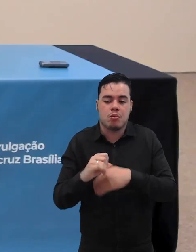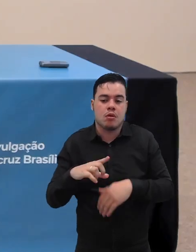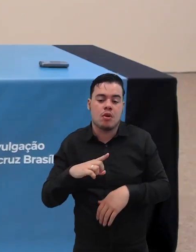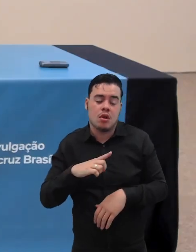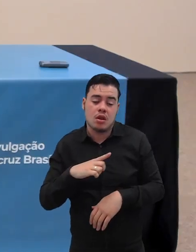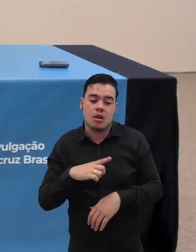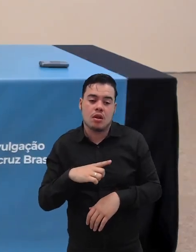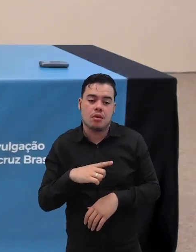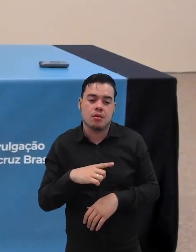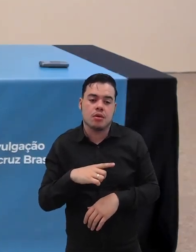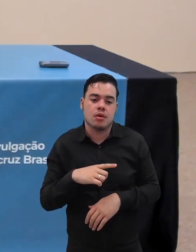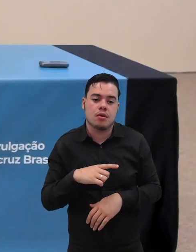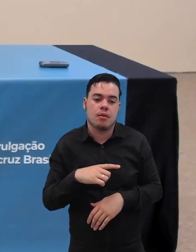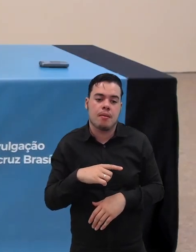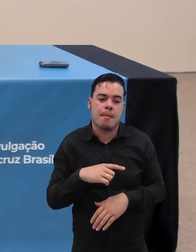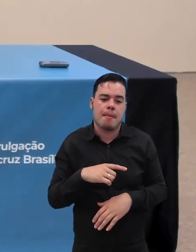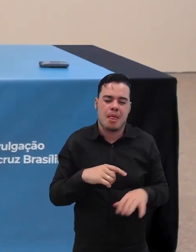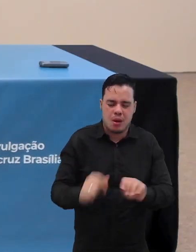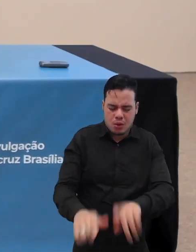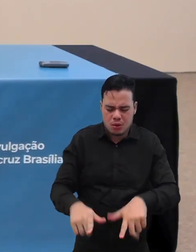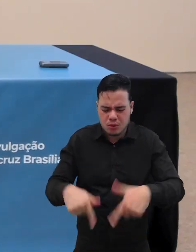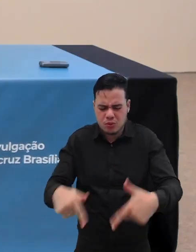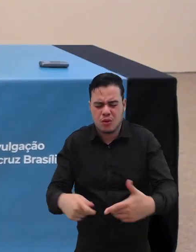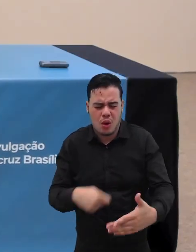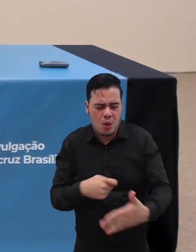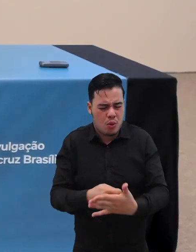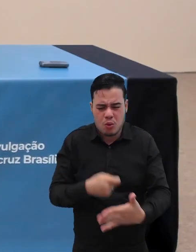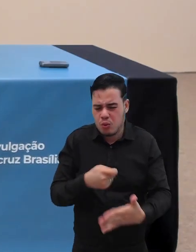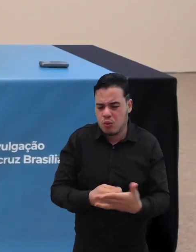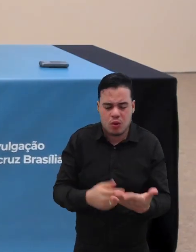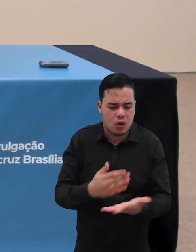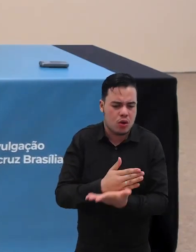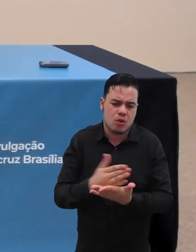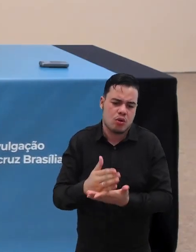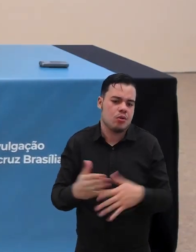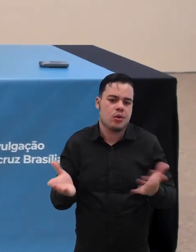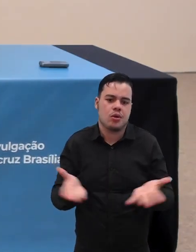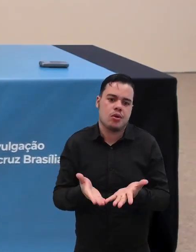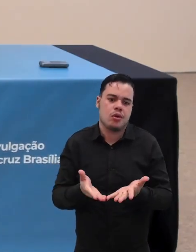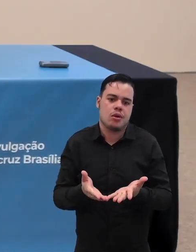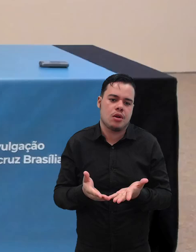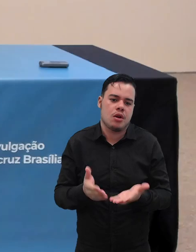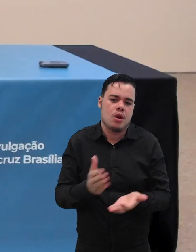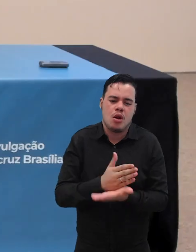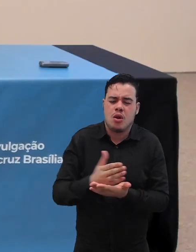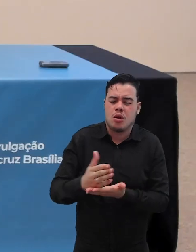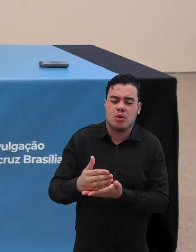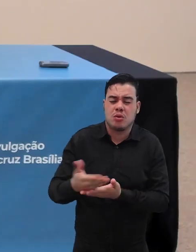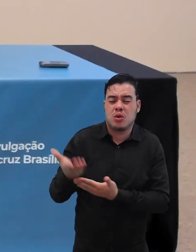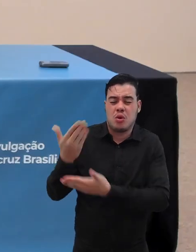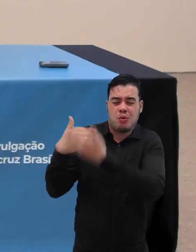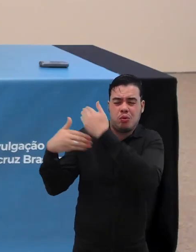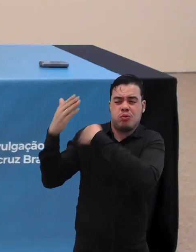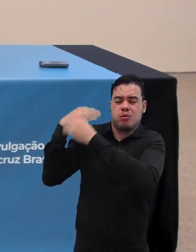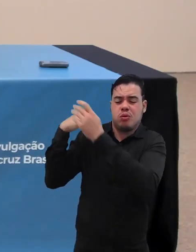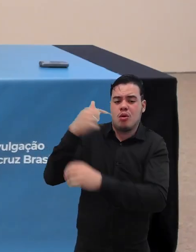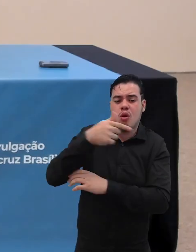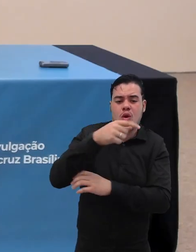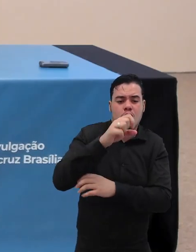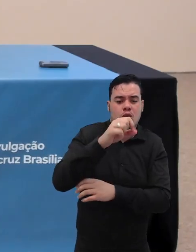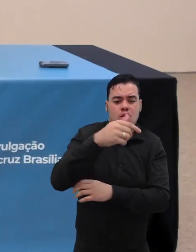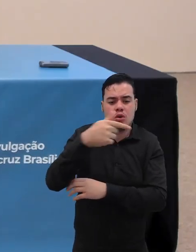ainda nessa batalha, que não começou agora, começou lá em 2004, quando se criou